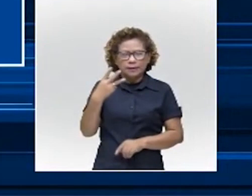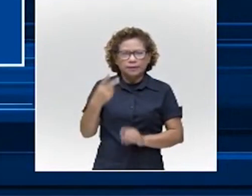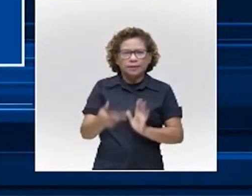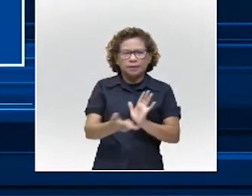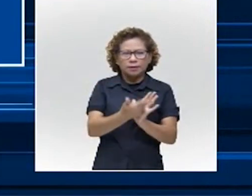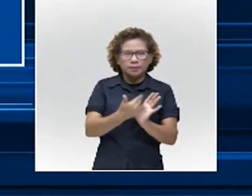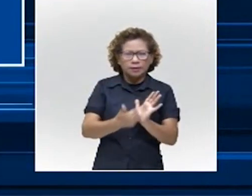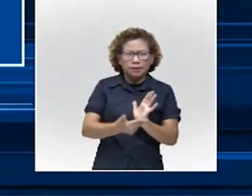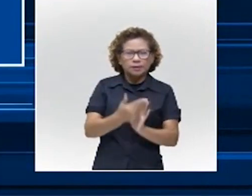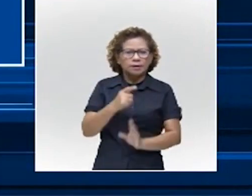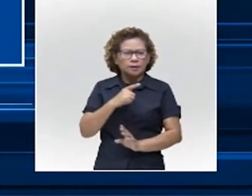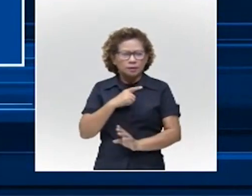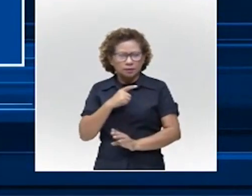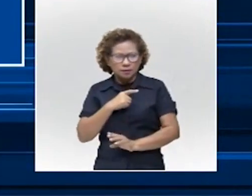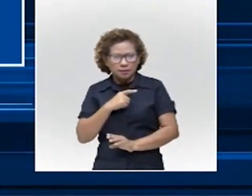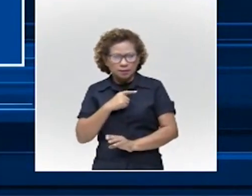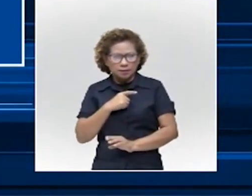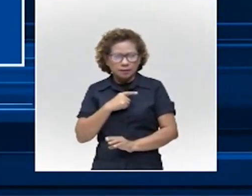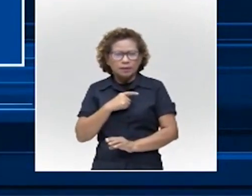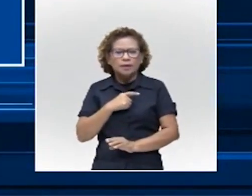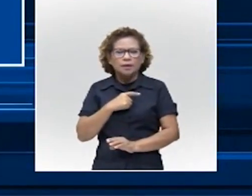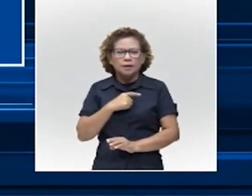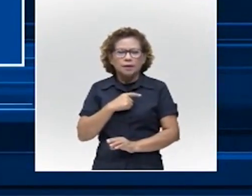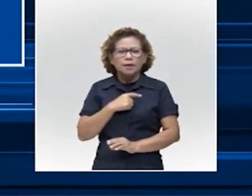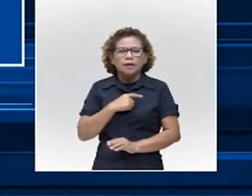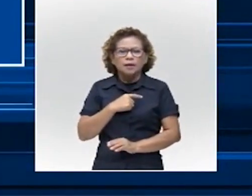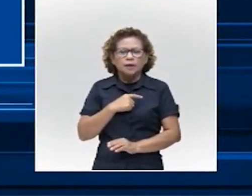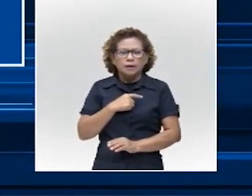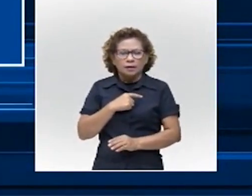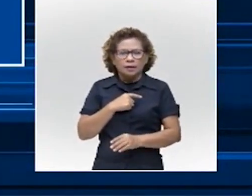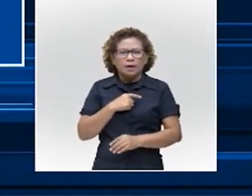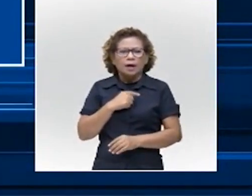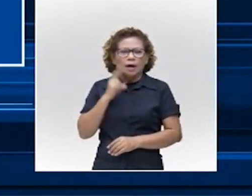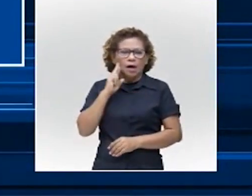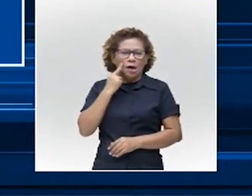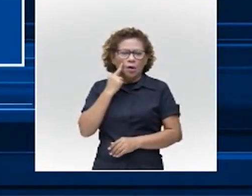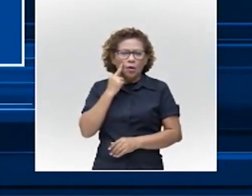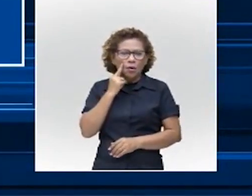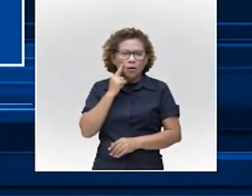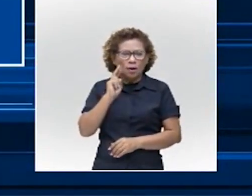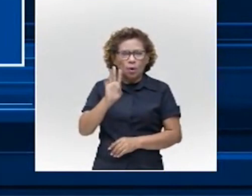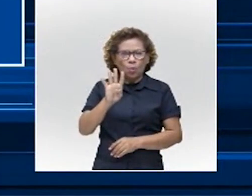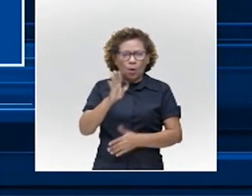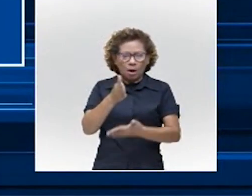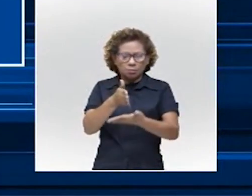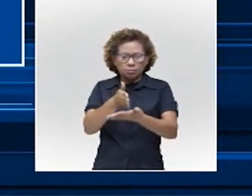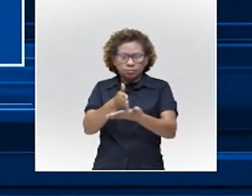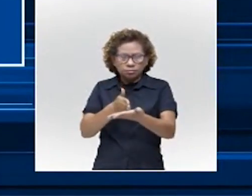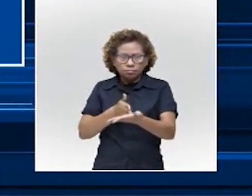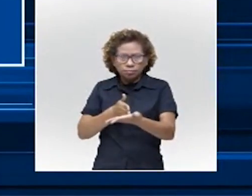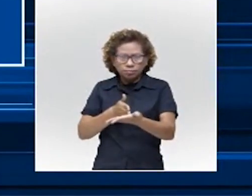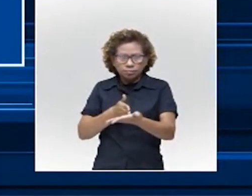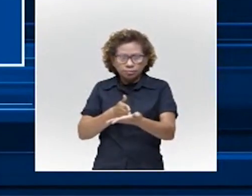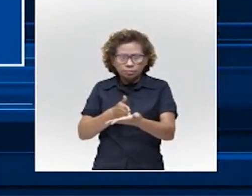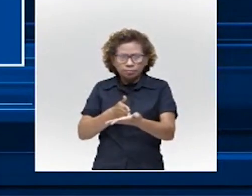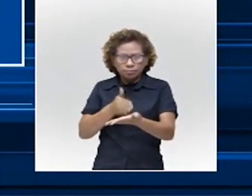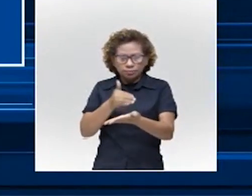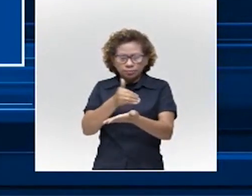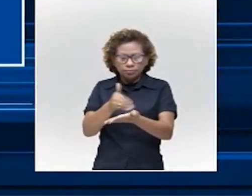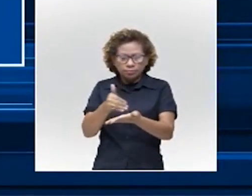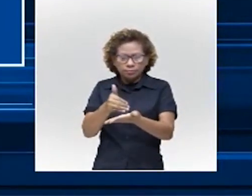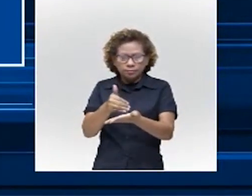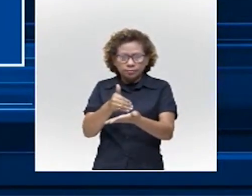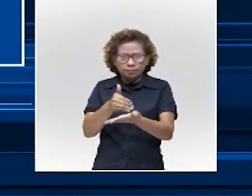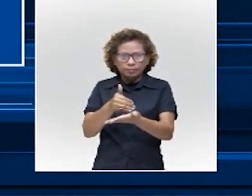gente observar apenas o desenho, considerando a parte rosa e a parte branca, a gente vai considerar que uma parte exatamente tem o